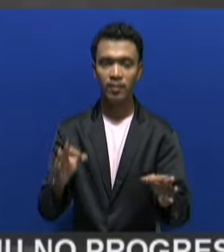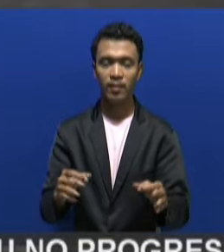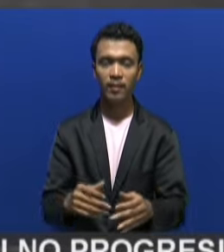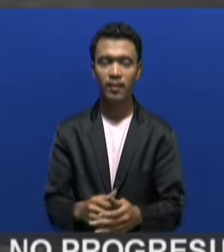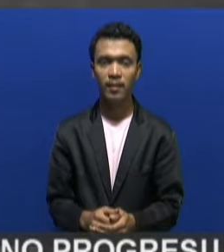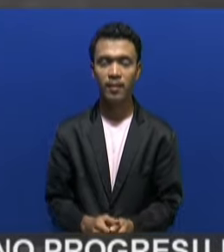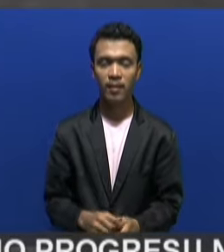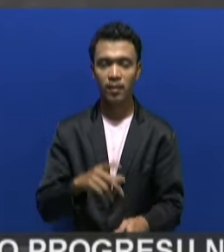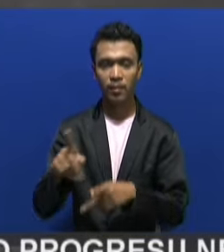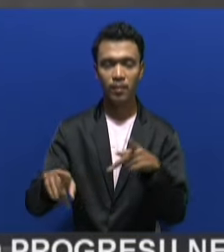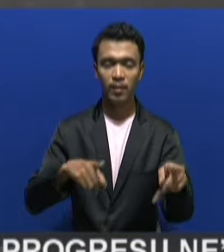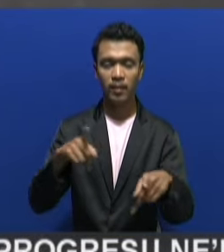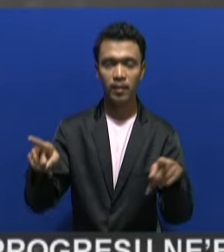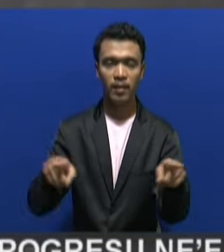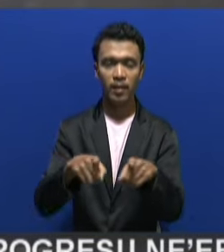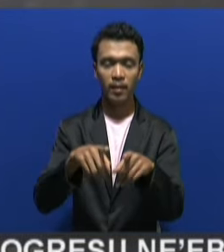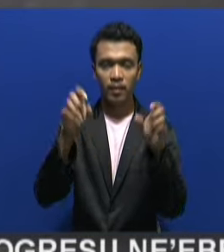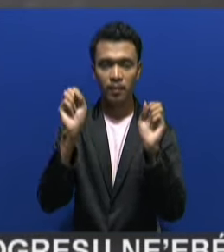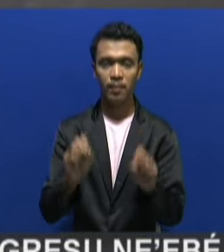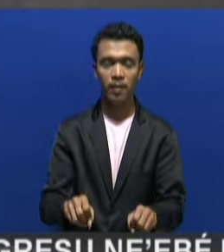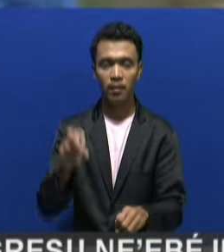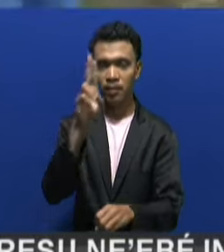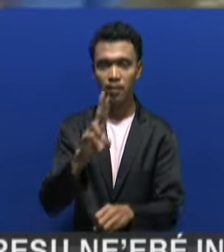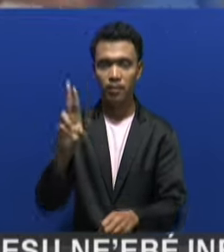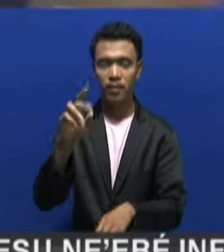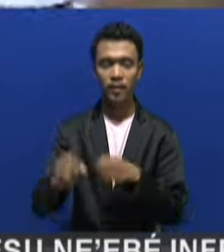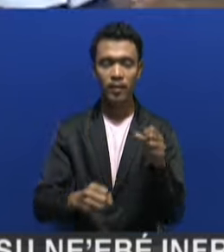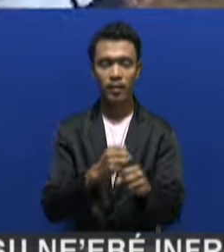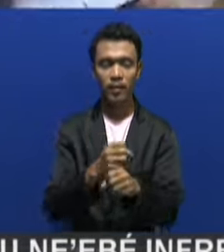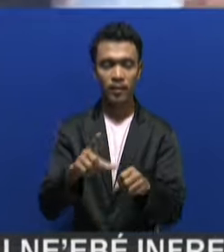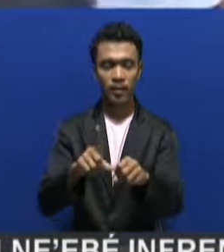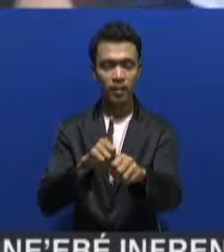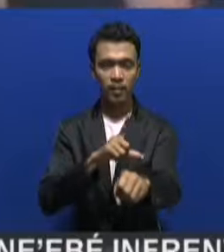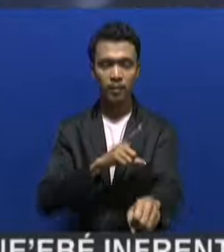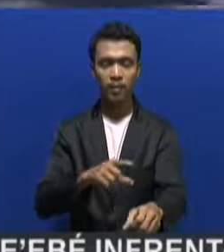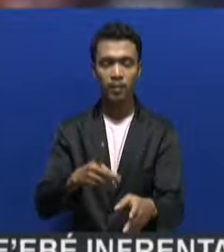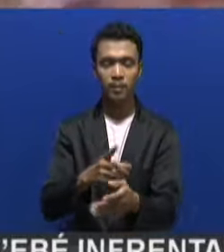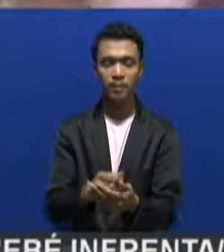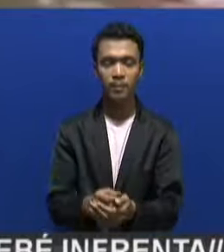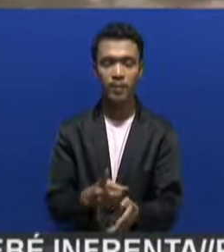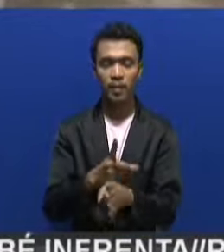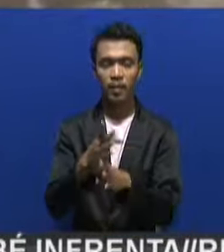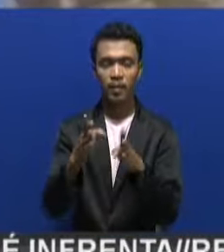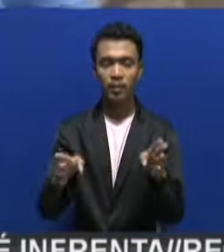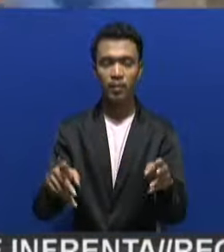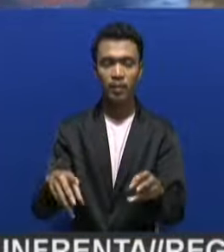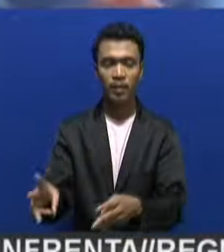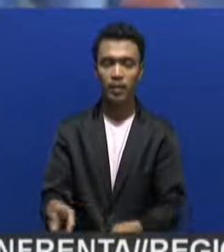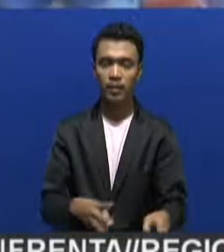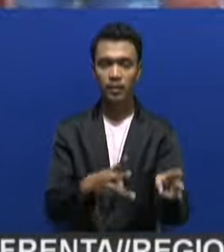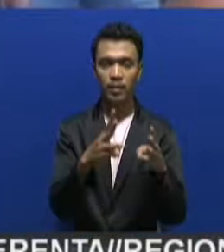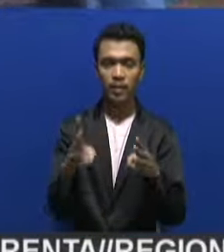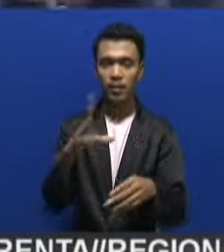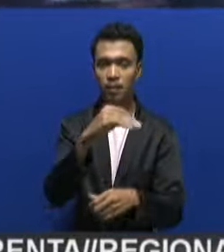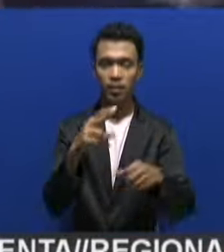comunidade, Benecusa, Totina, Naro, Galara. Diretor-Geral Estrada, Ponte e Controle Cheias, Nene